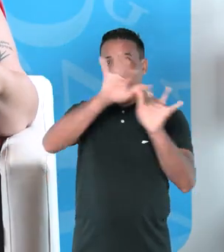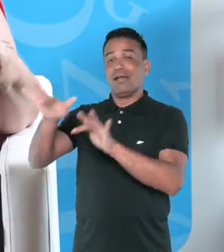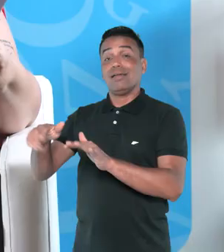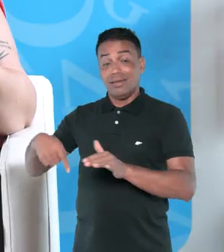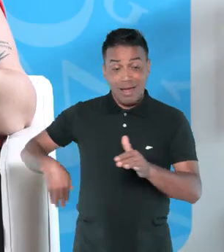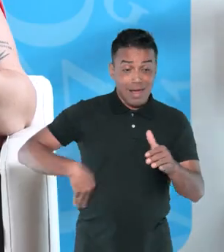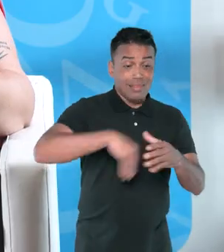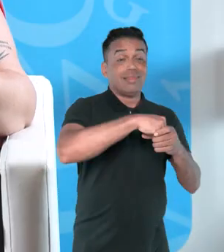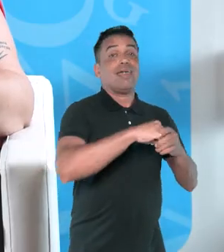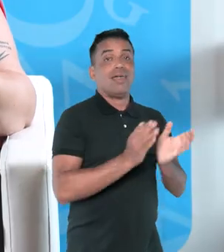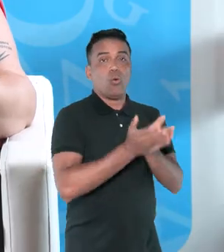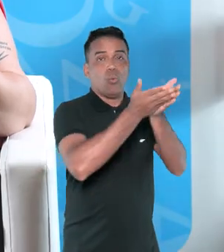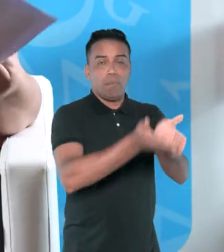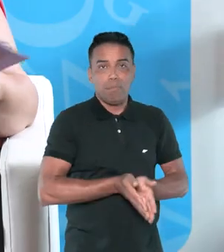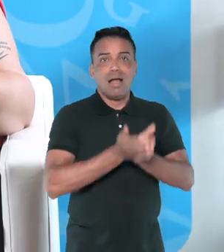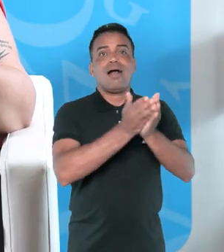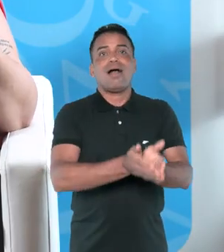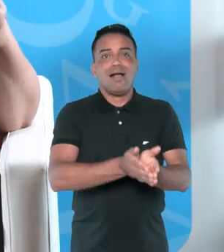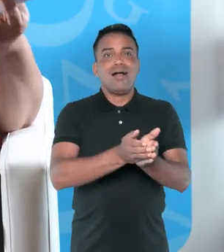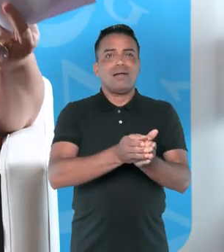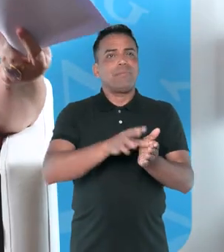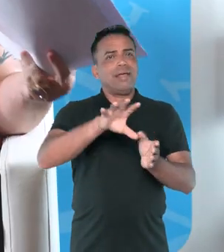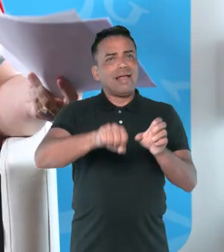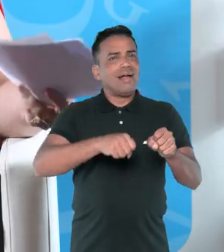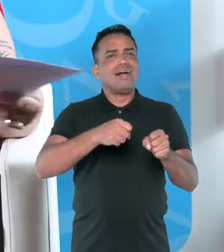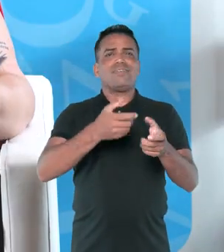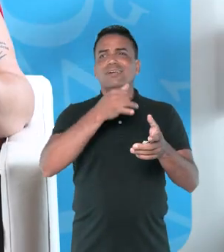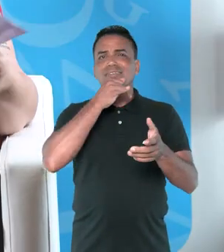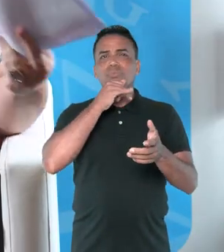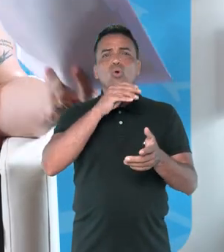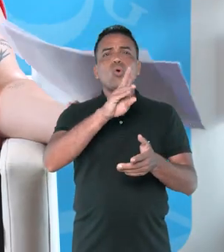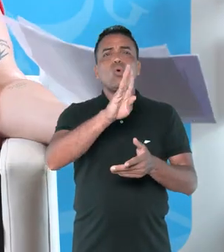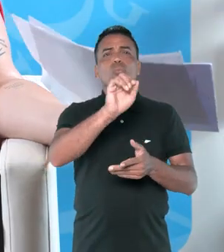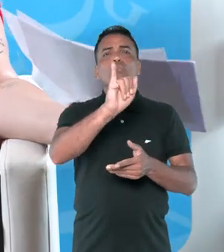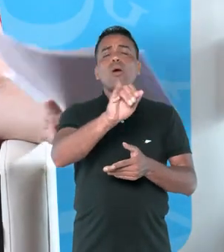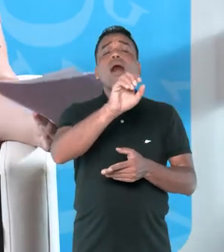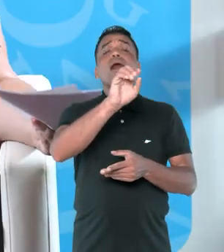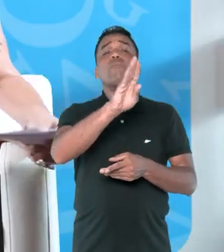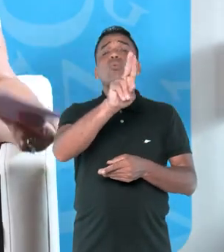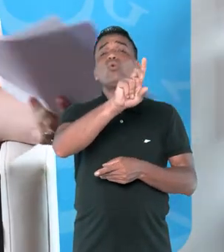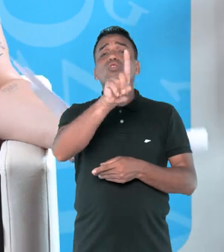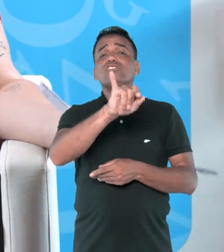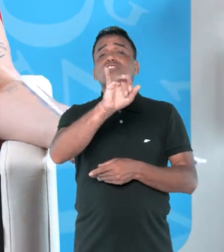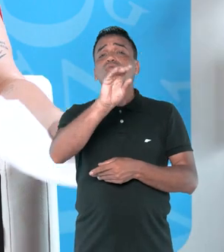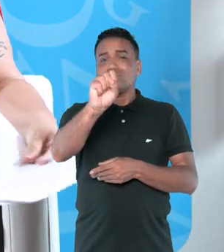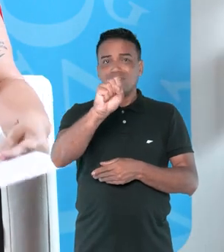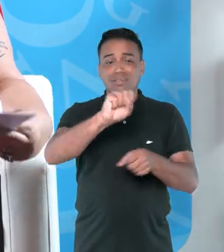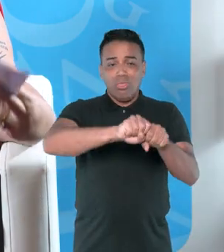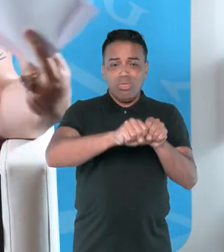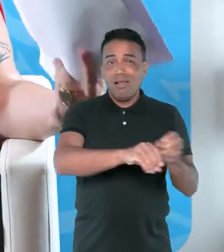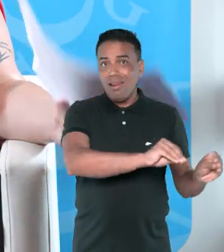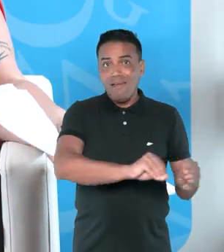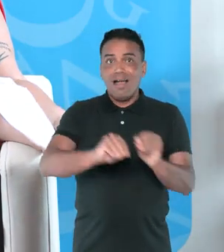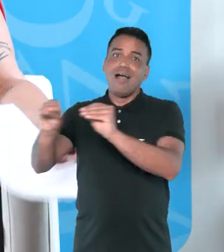búzio, misturavam o búzio esfarelado a cal, para que a igreja tivesse o espírito do mar. Então era uma promessa muito bonita de paz que não se cumpriu.